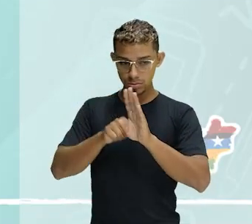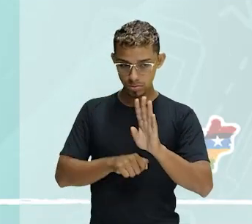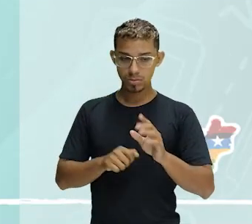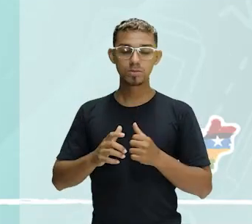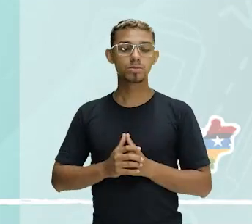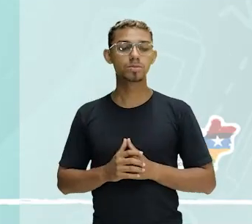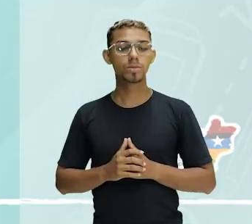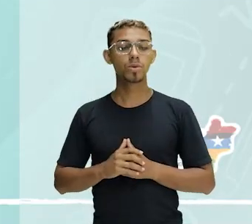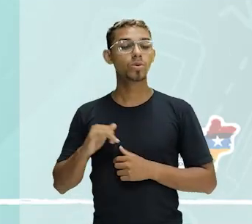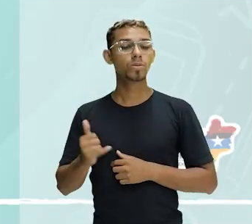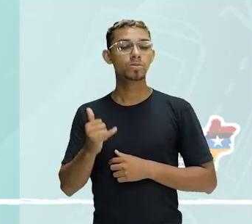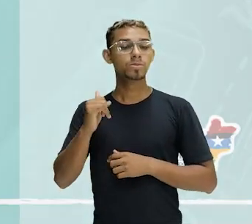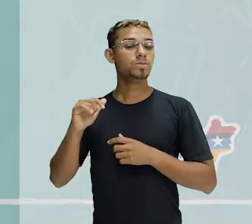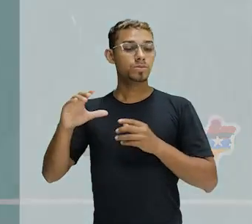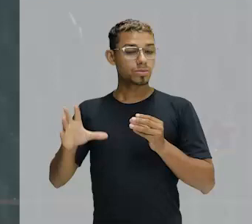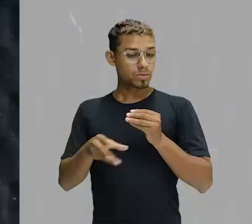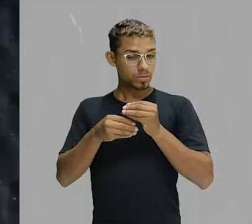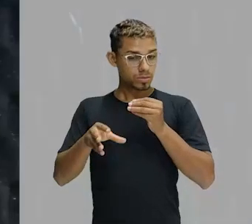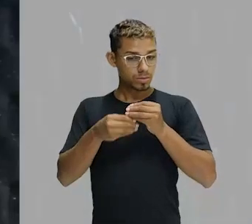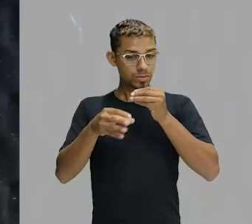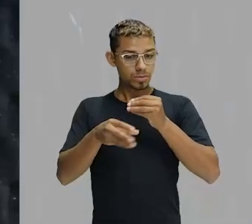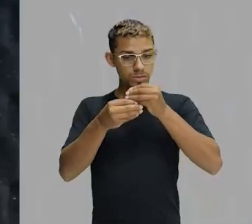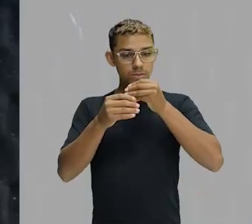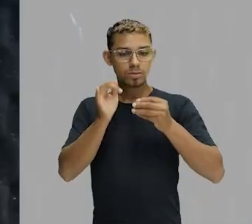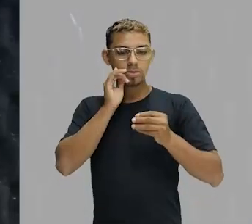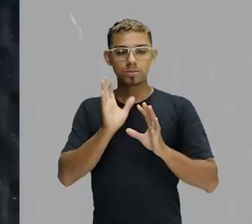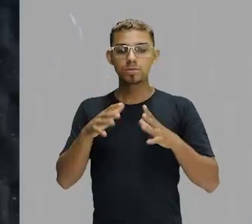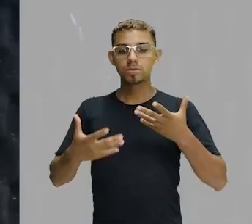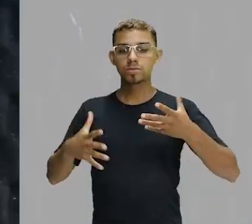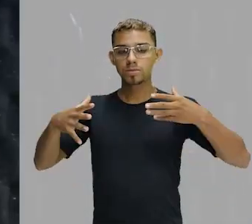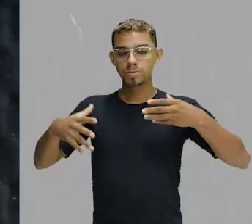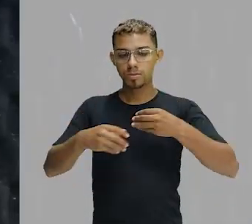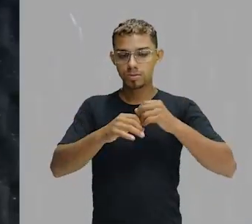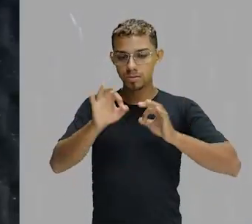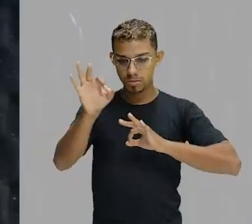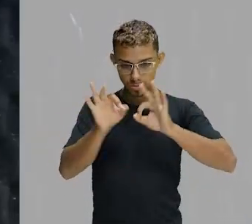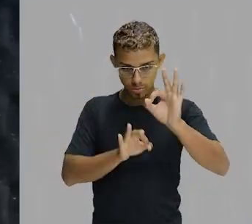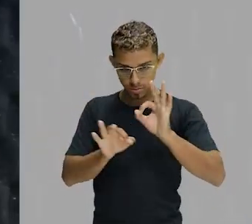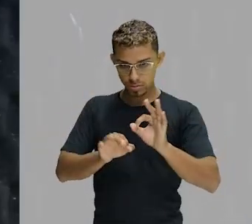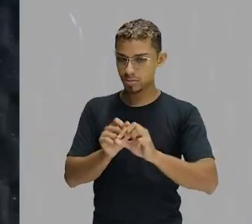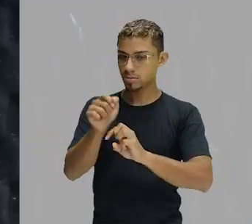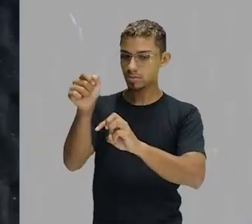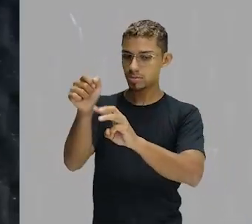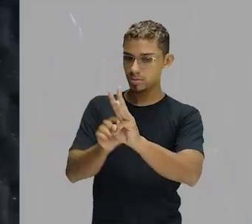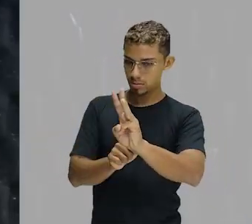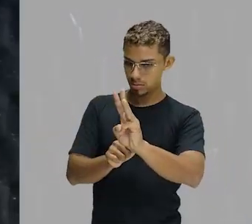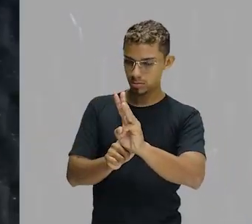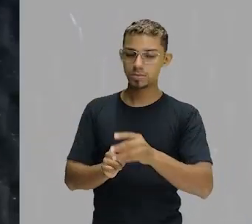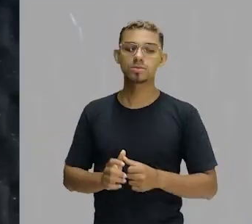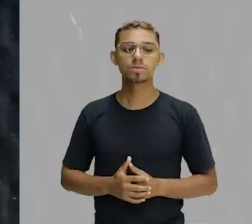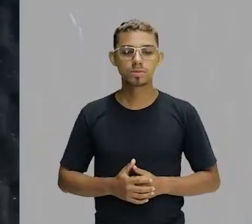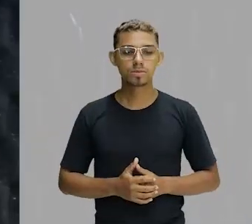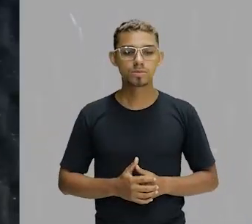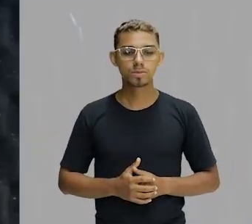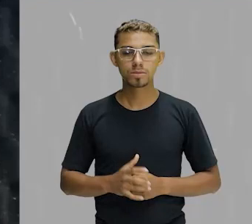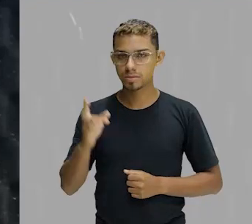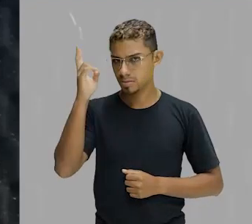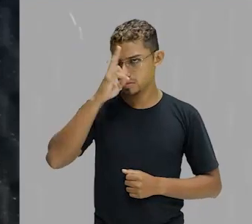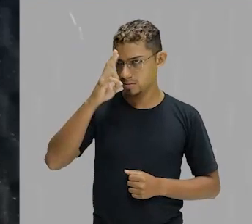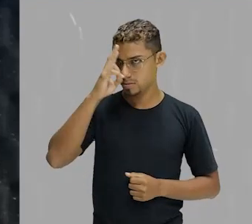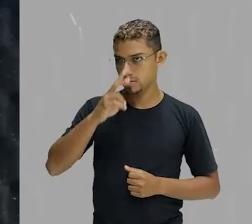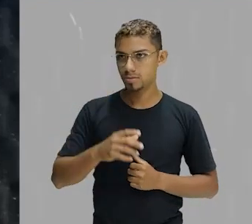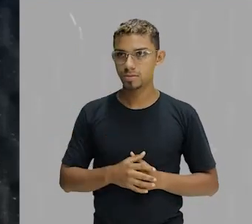será o montante obtido após 3 meses? Vamos organizar as coisas aqui? Lembra das letrinhas? Duvido. É